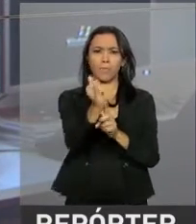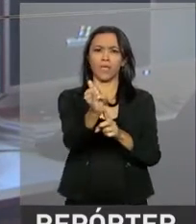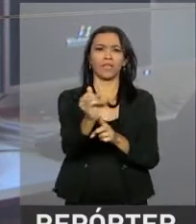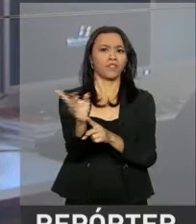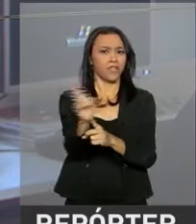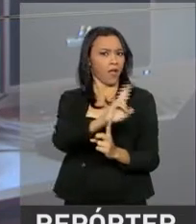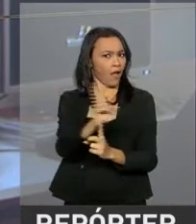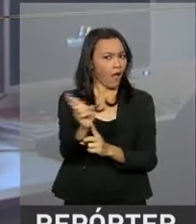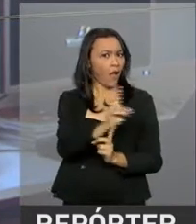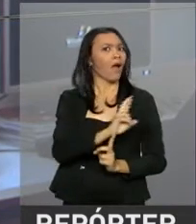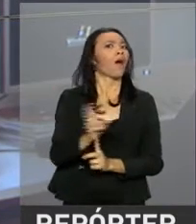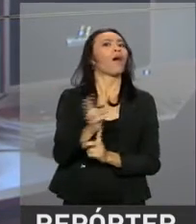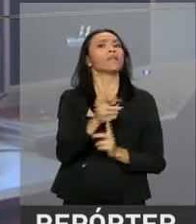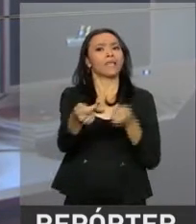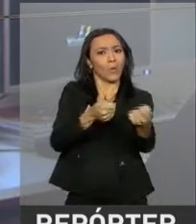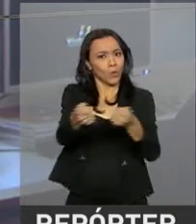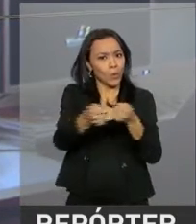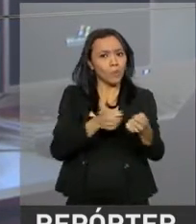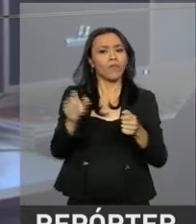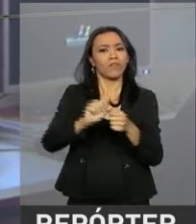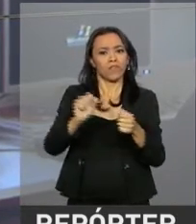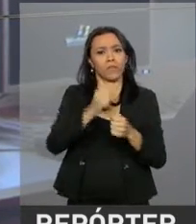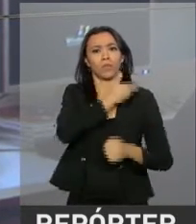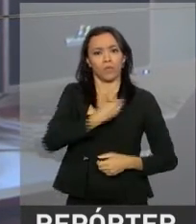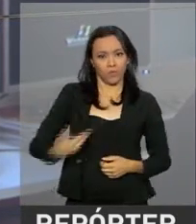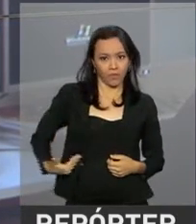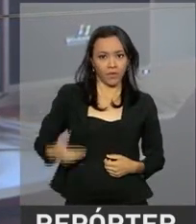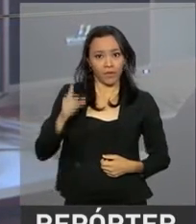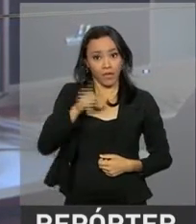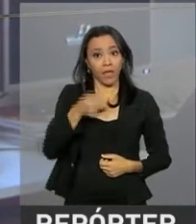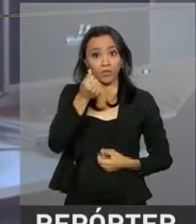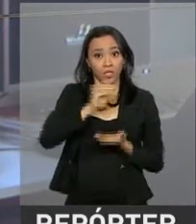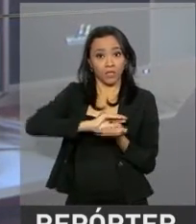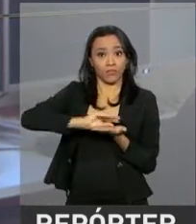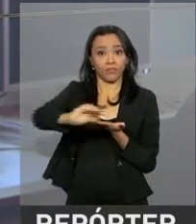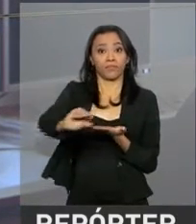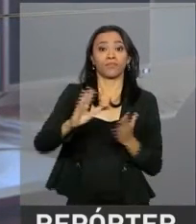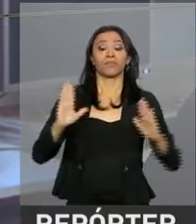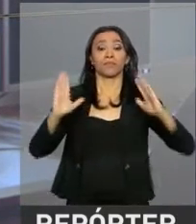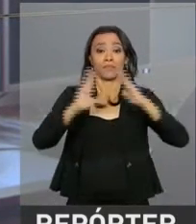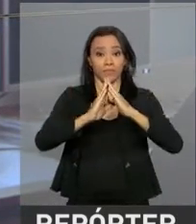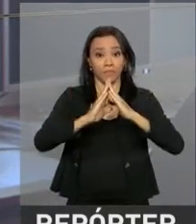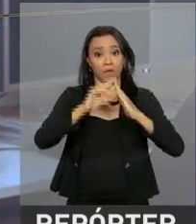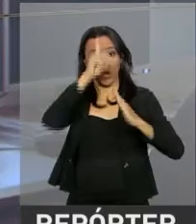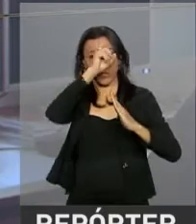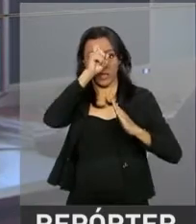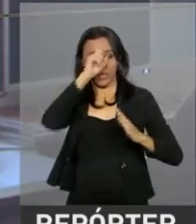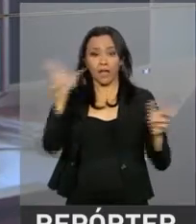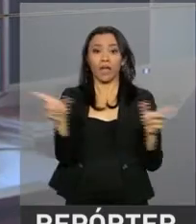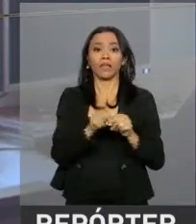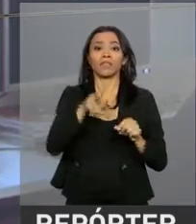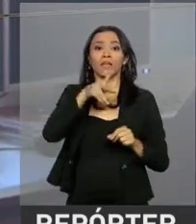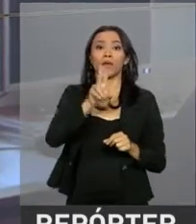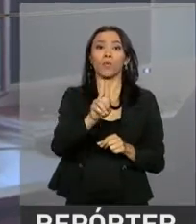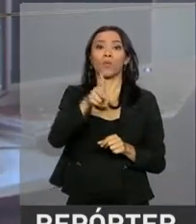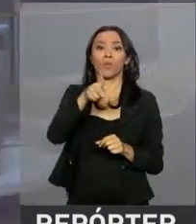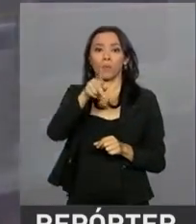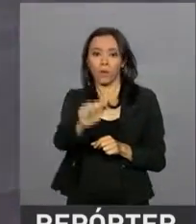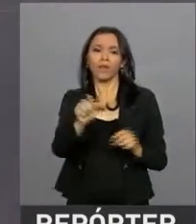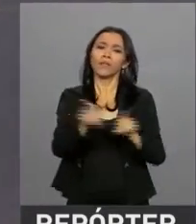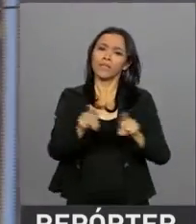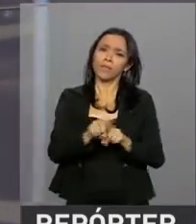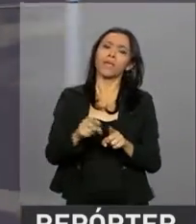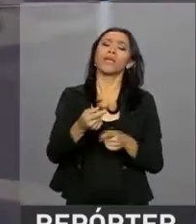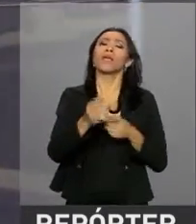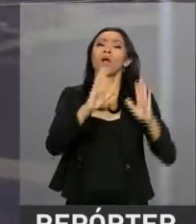R$ 1 bilhão feita pelo governo em 4 meses será destinada a unidades de pronto atendimento e hospitais filantrópicos. Vamos saber